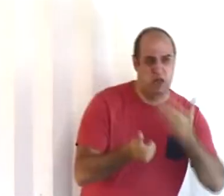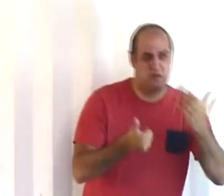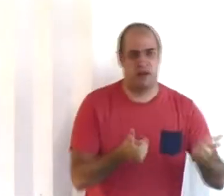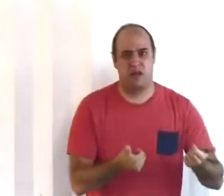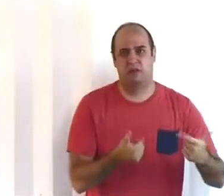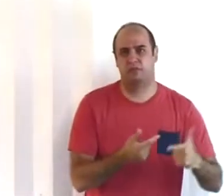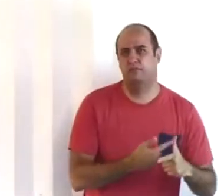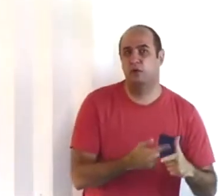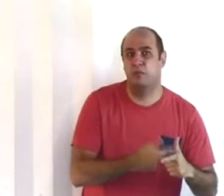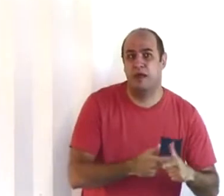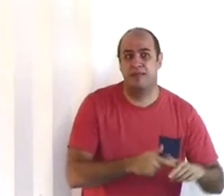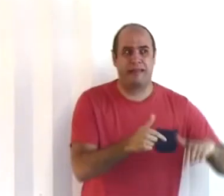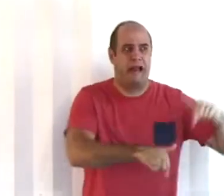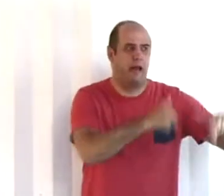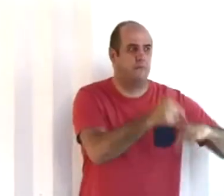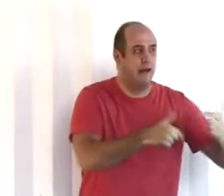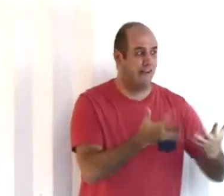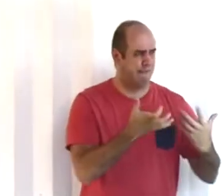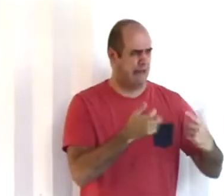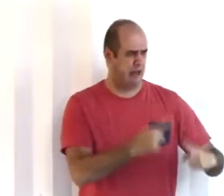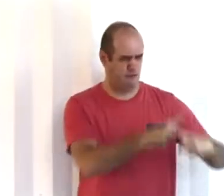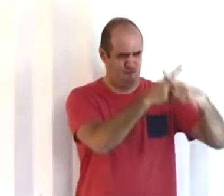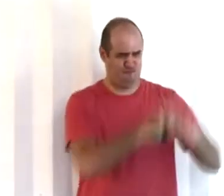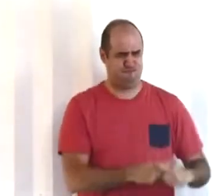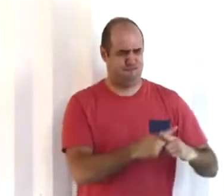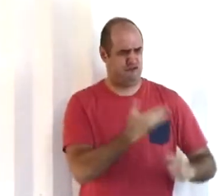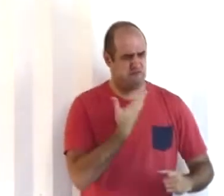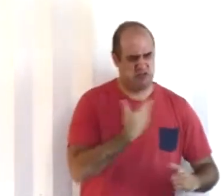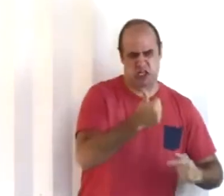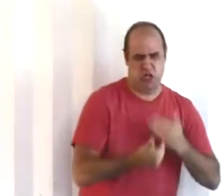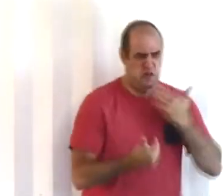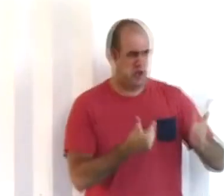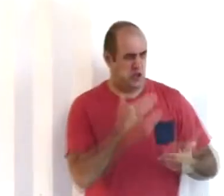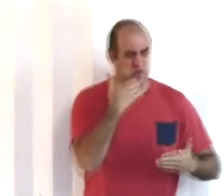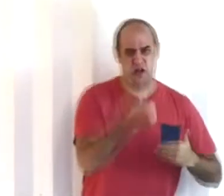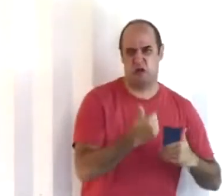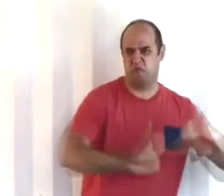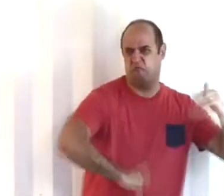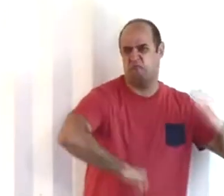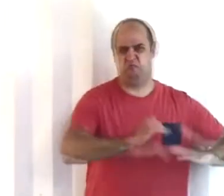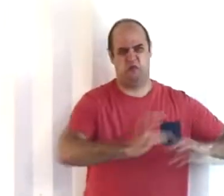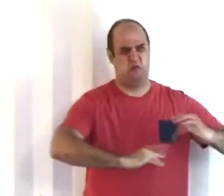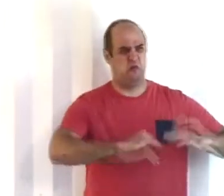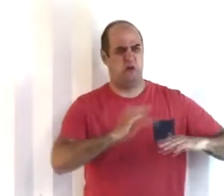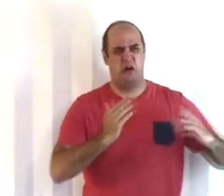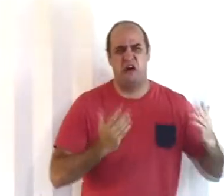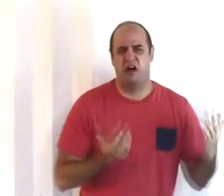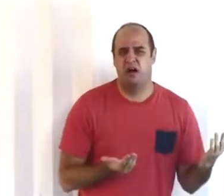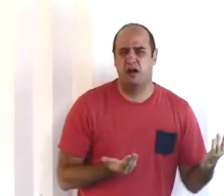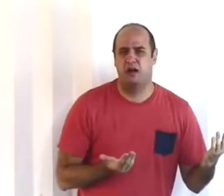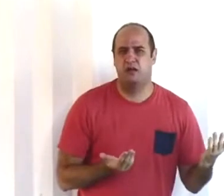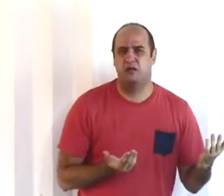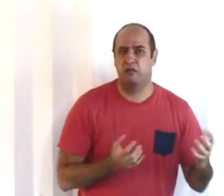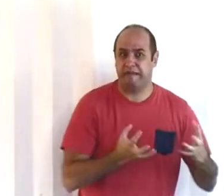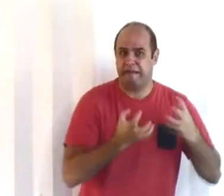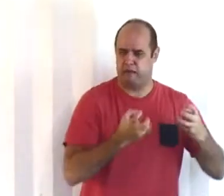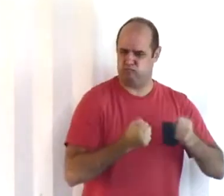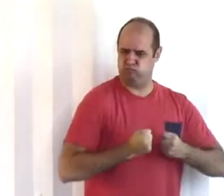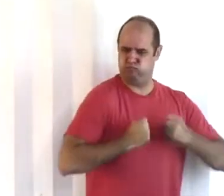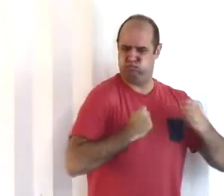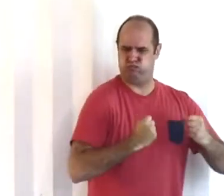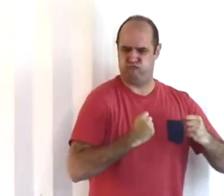problema no trabalho, quando pessoas passam umas por cima das outras para que consigam poder. Às